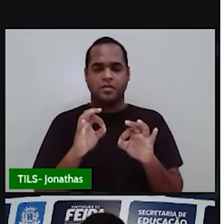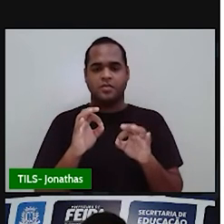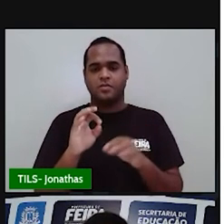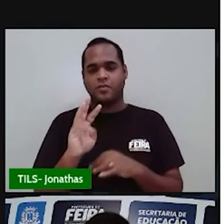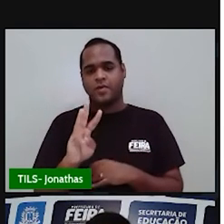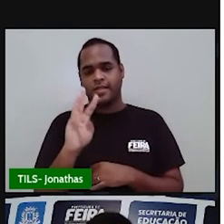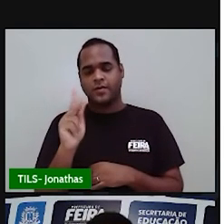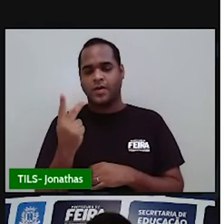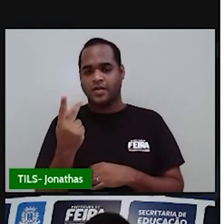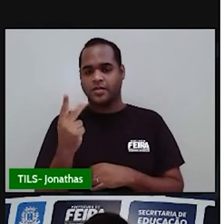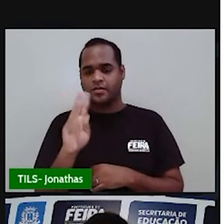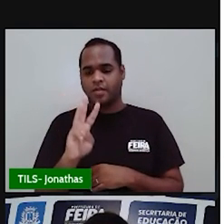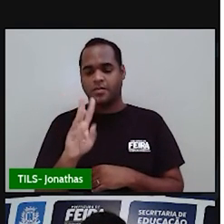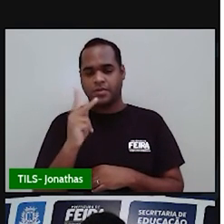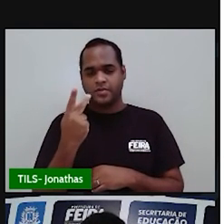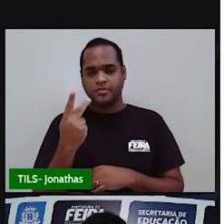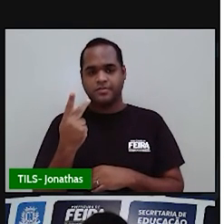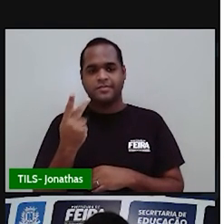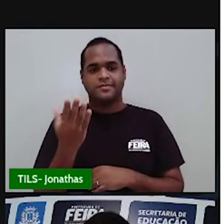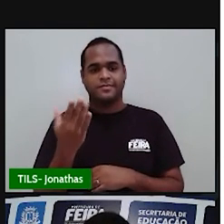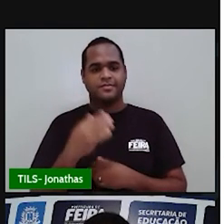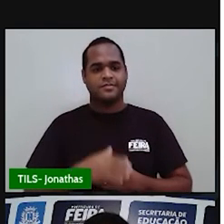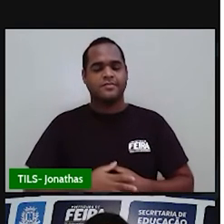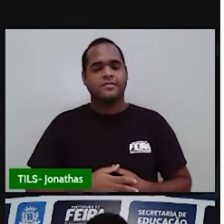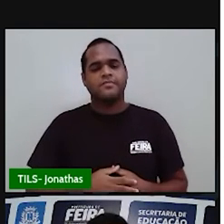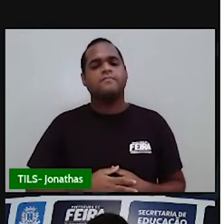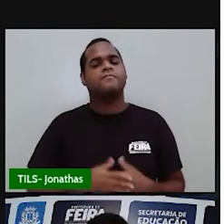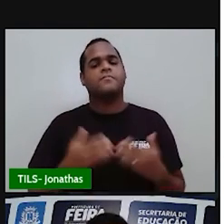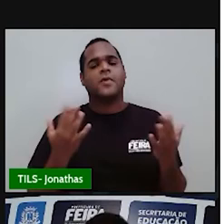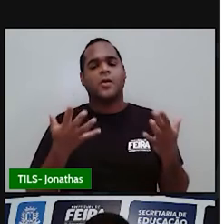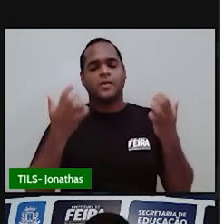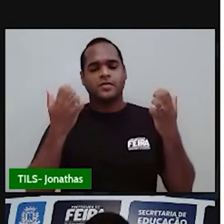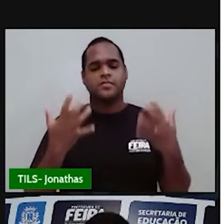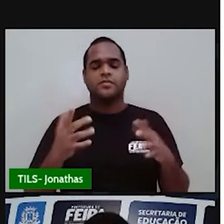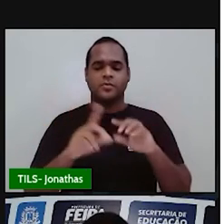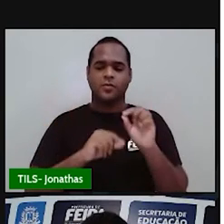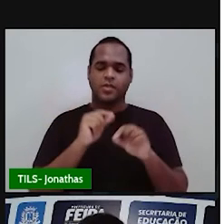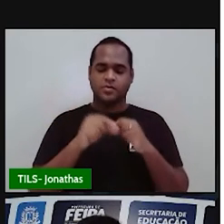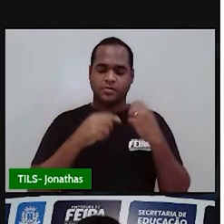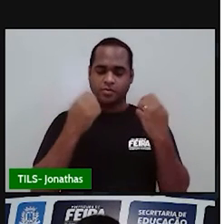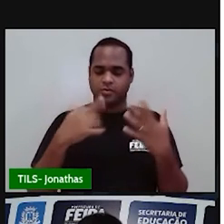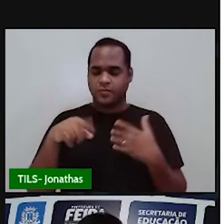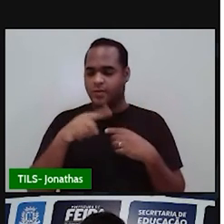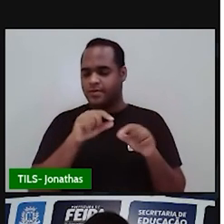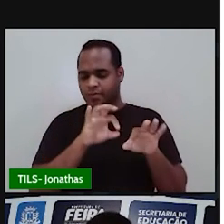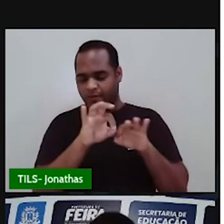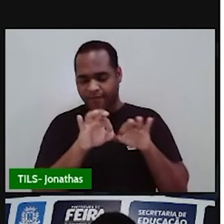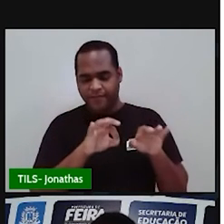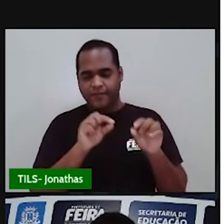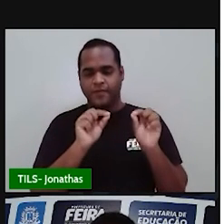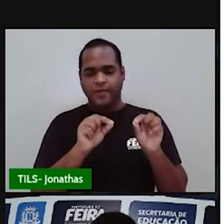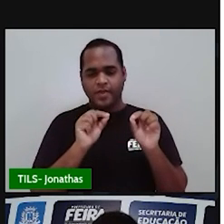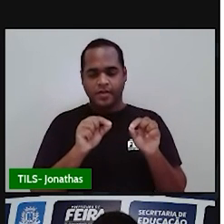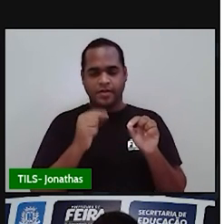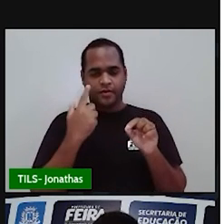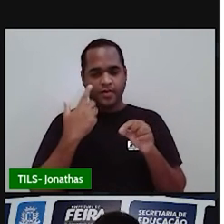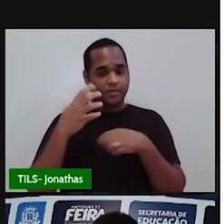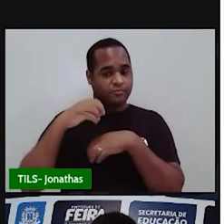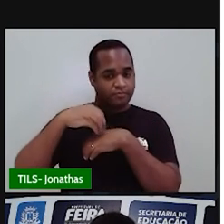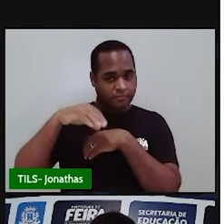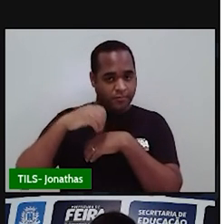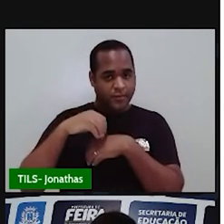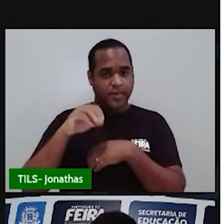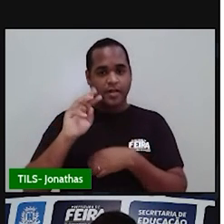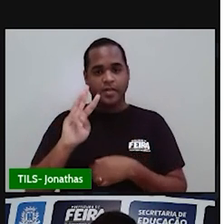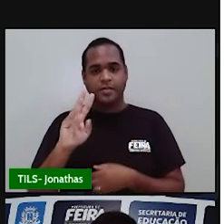watts-hora, wh. E aí agora, professor, o que é que faz? É só a gente pegar o